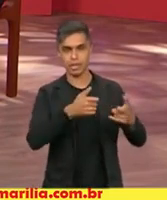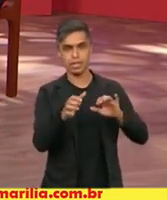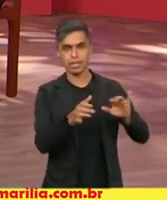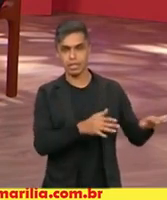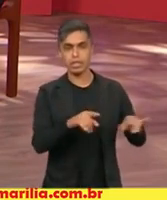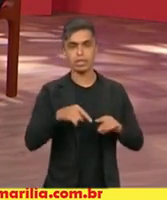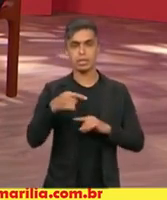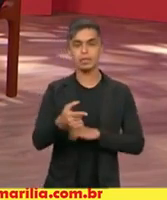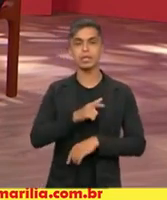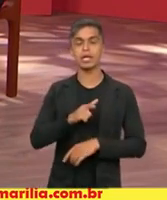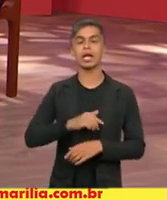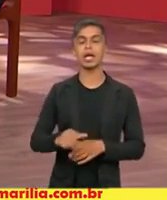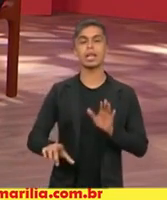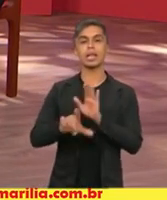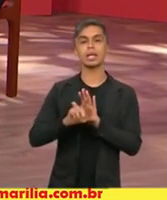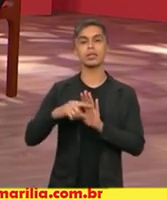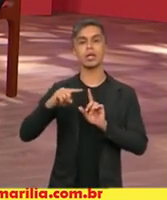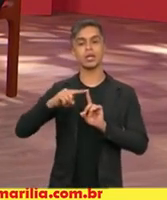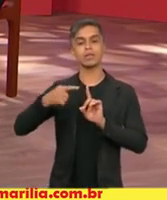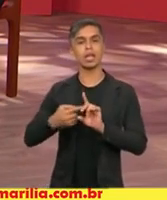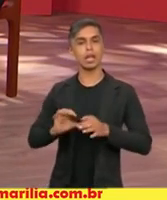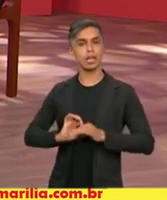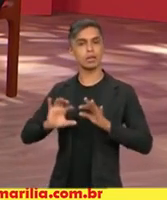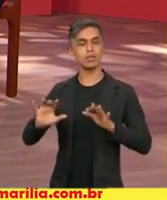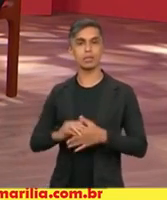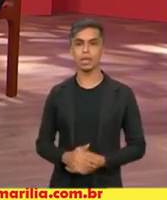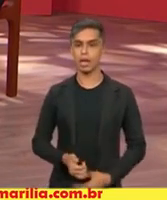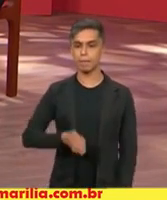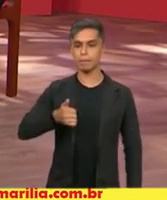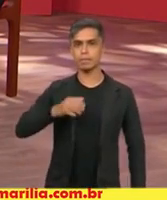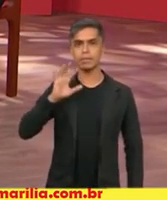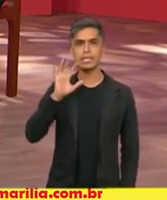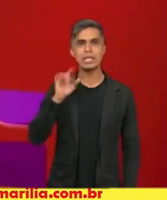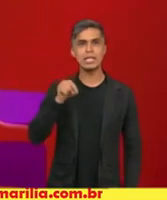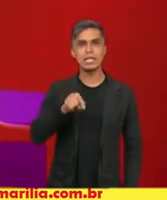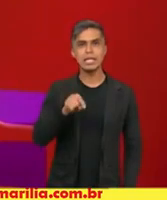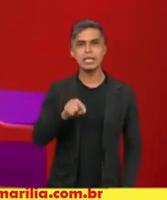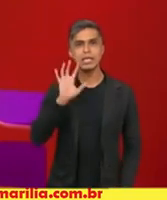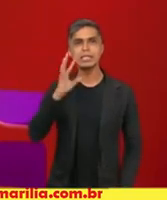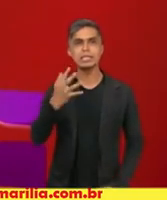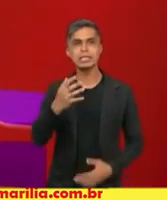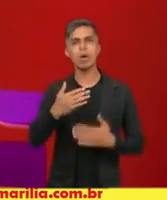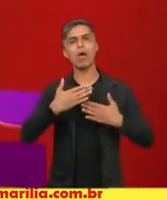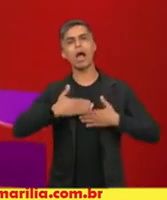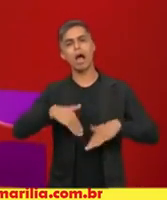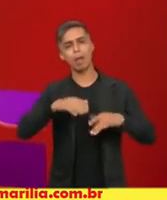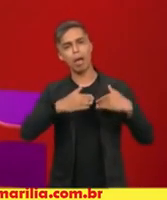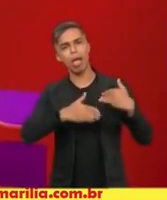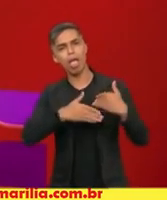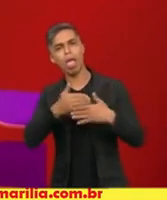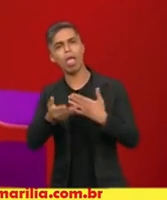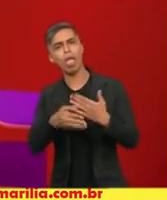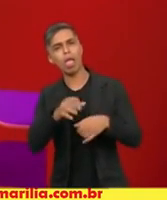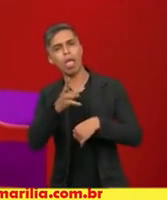em 1871, né? Que foi a primeira medida muito gradual, muito paliativa, sem dúvida alguma, mas ainda